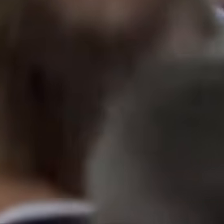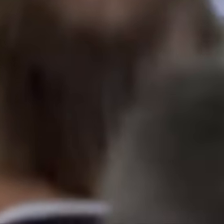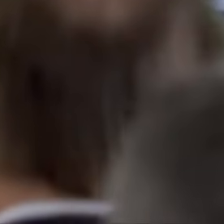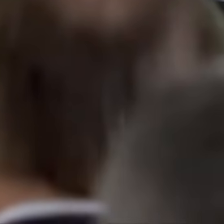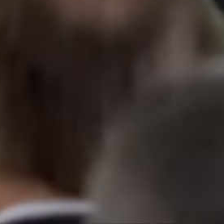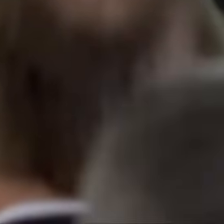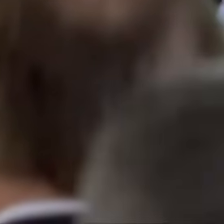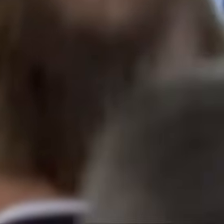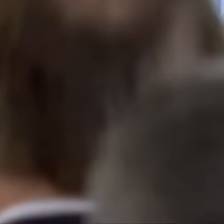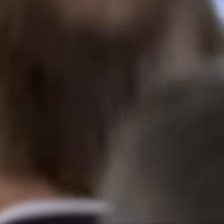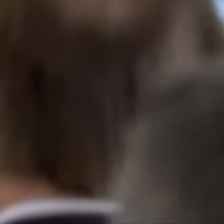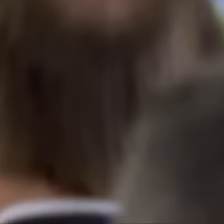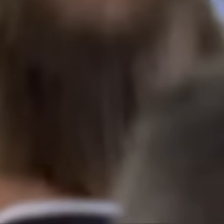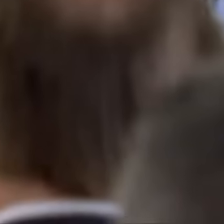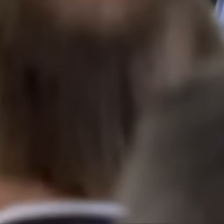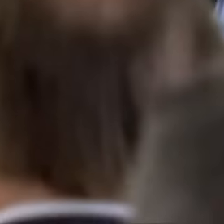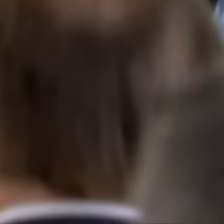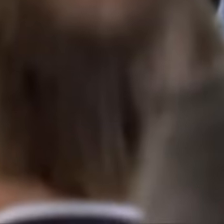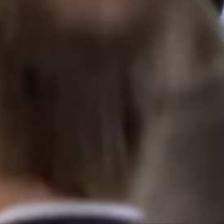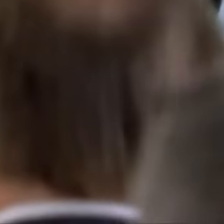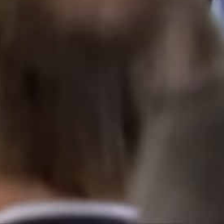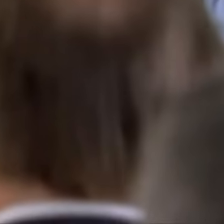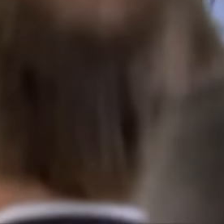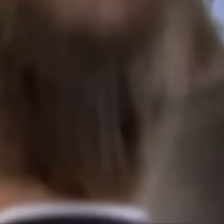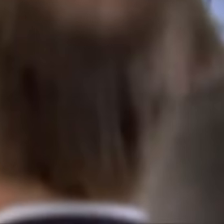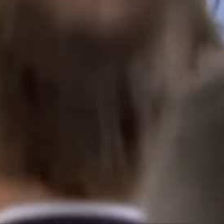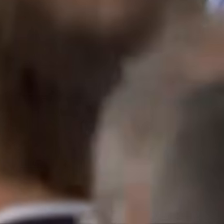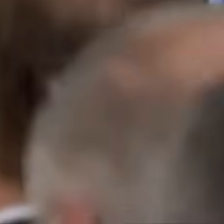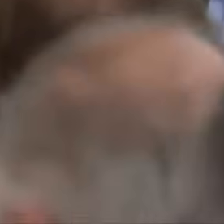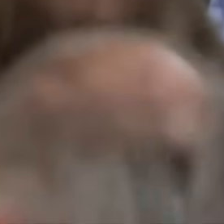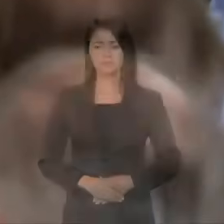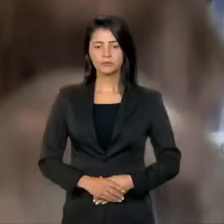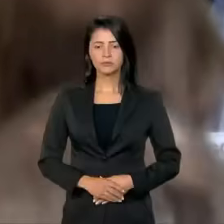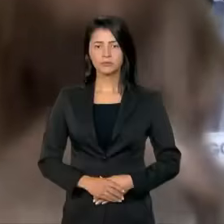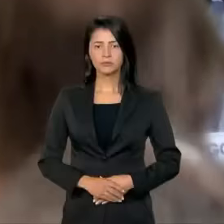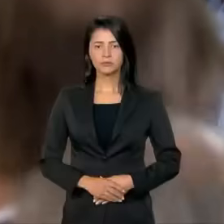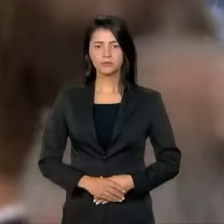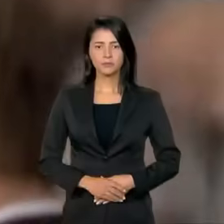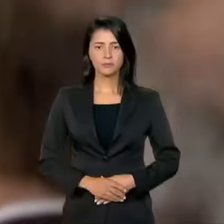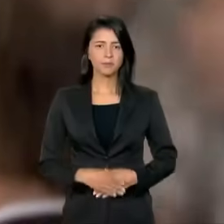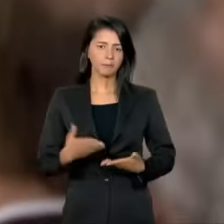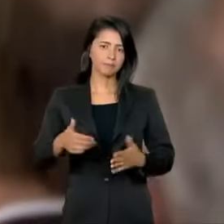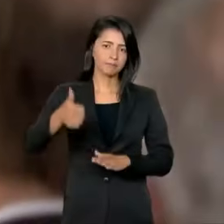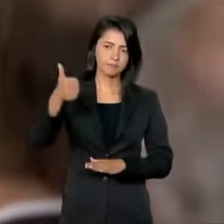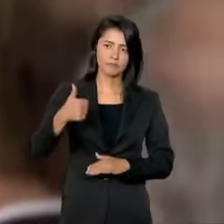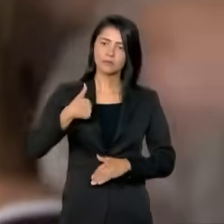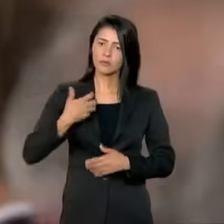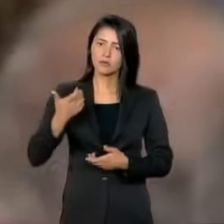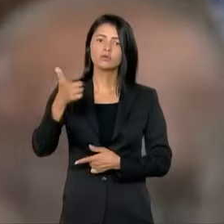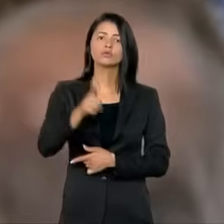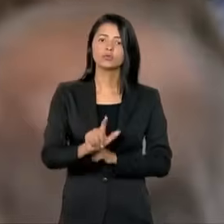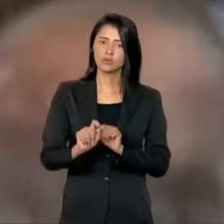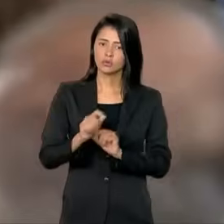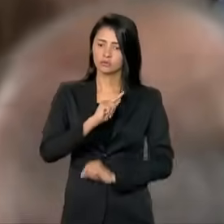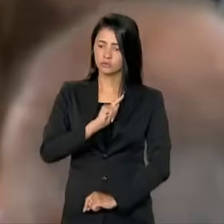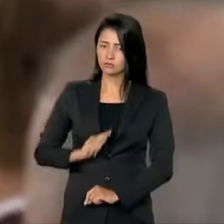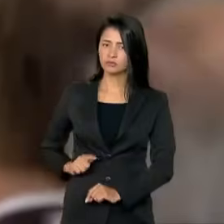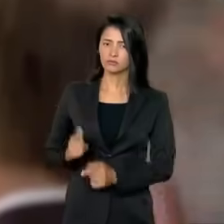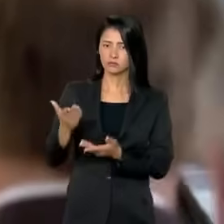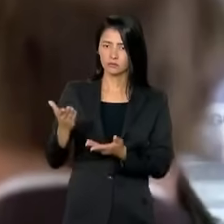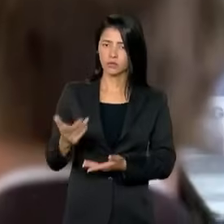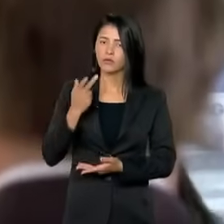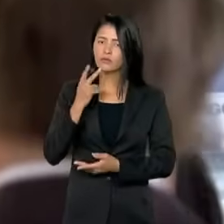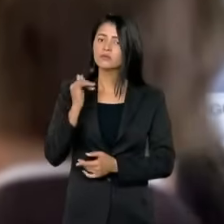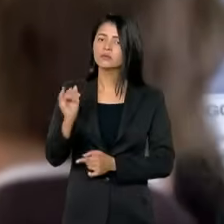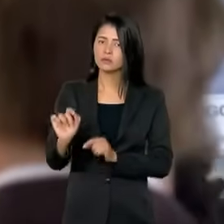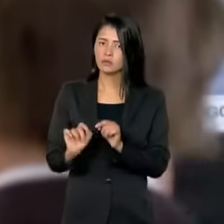Eu falo aqui, sentado agora. Primeiro, eu quero, mais uma vez, governador,